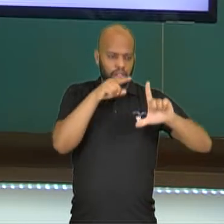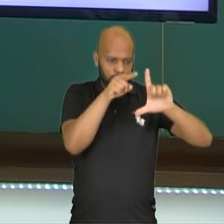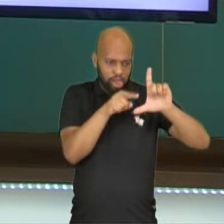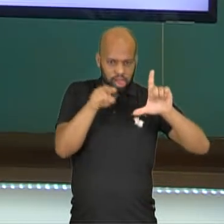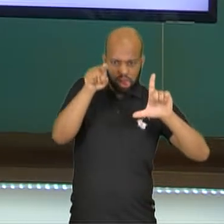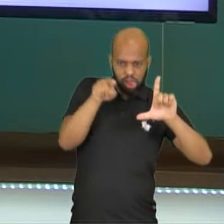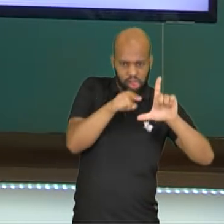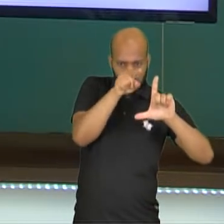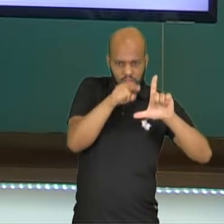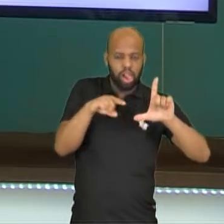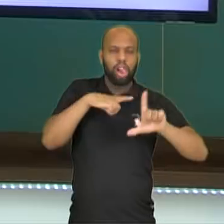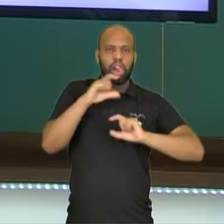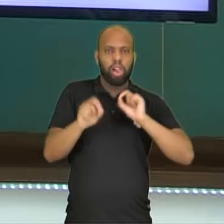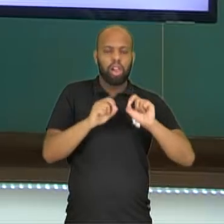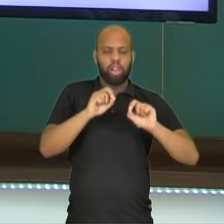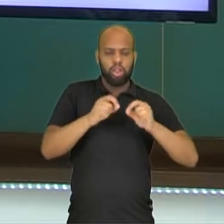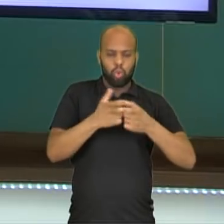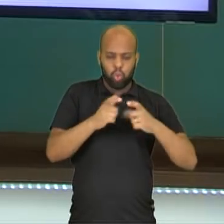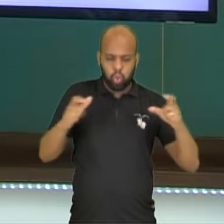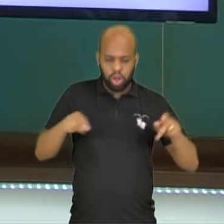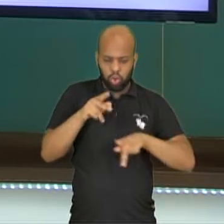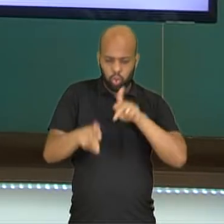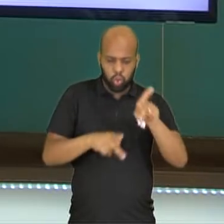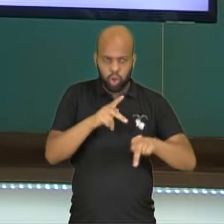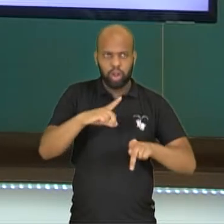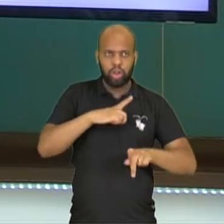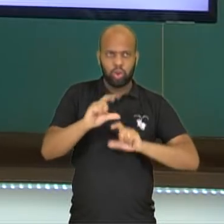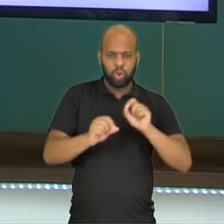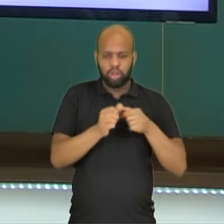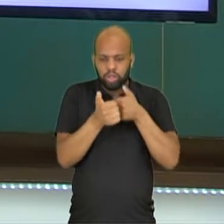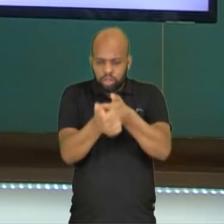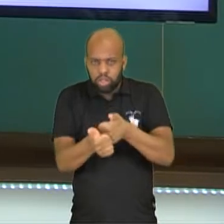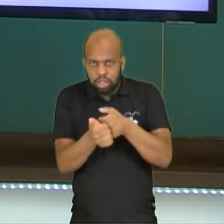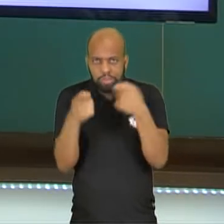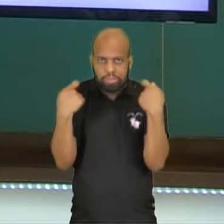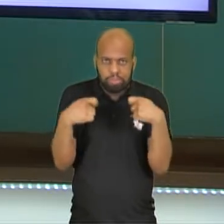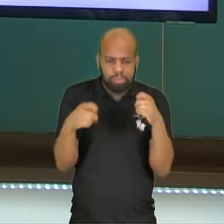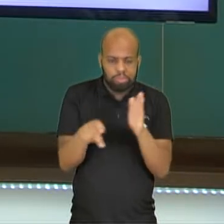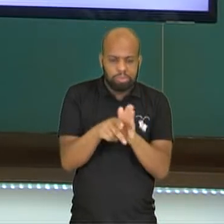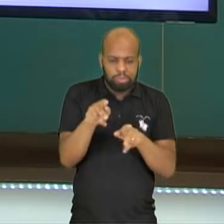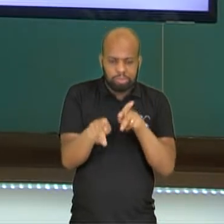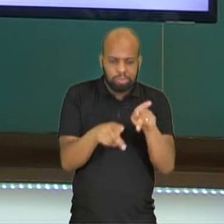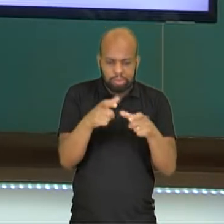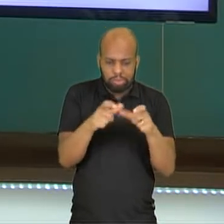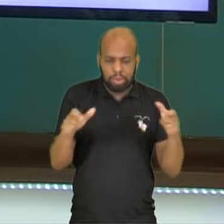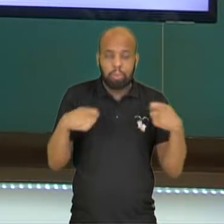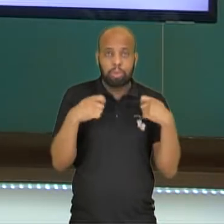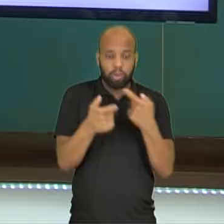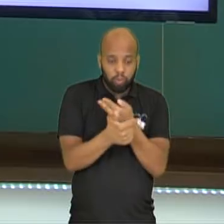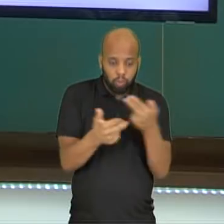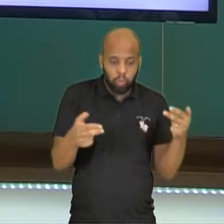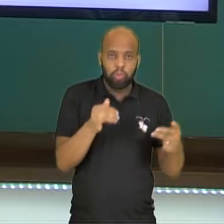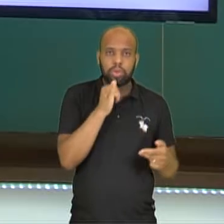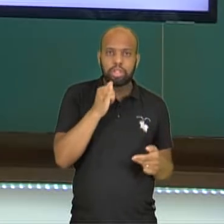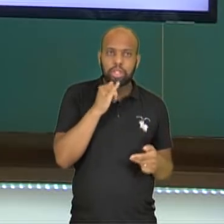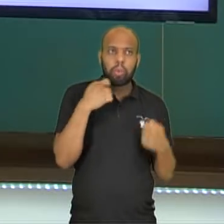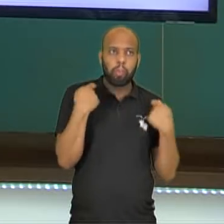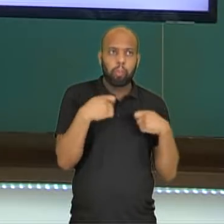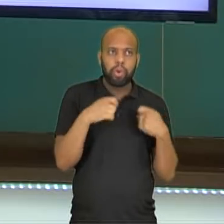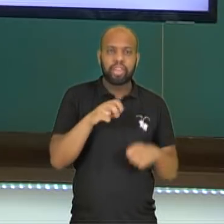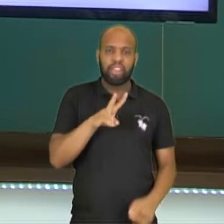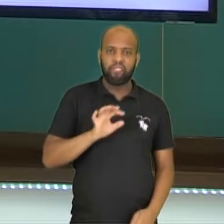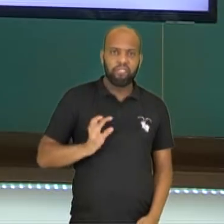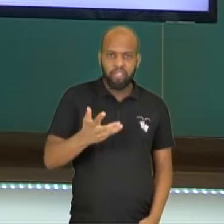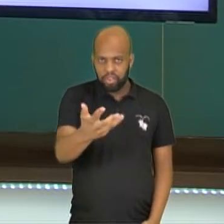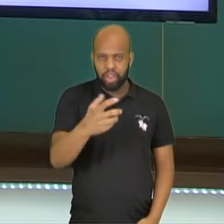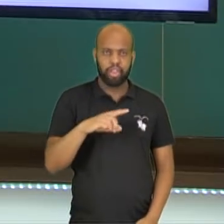crescimento populacional, certo? Ele vai acompanhando, né? A necessidade do crescimento populacional vai criando demandas, que é a questão do aumento da velocidade, como eu falei